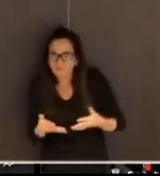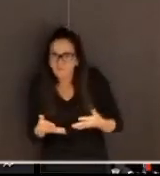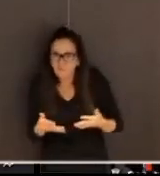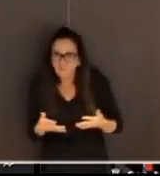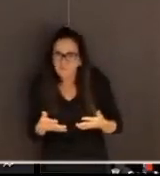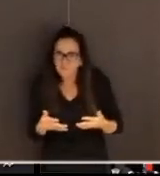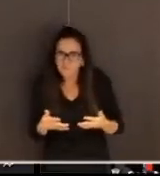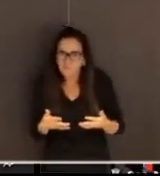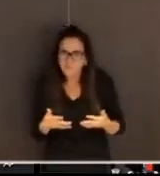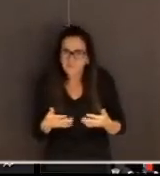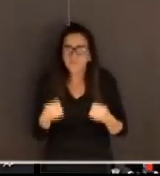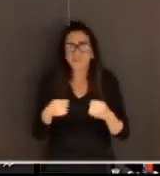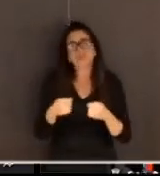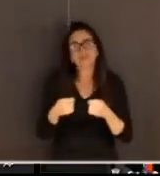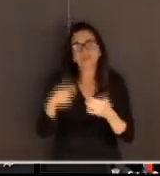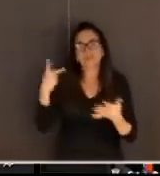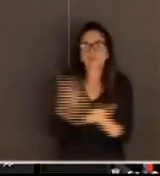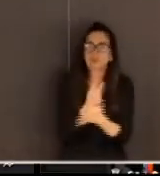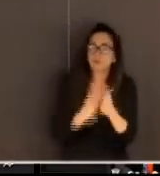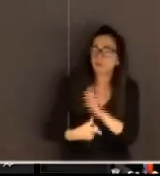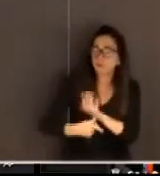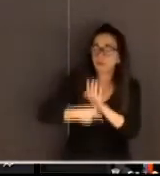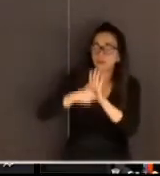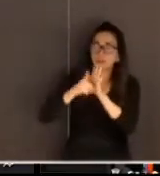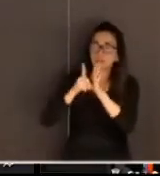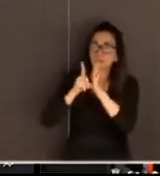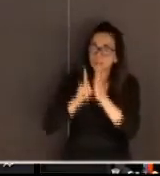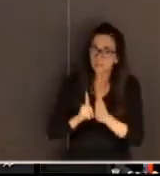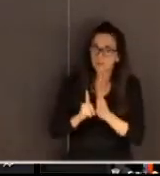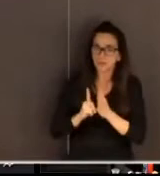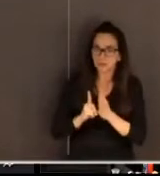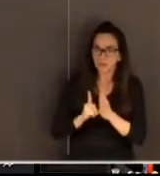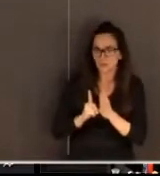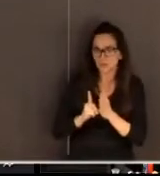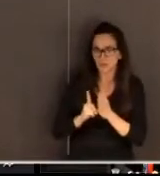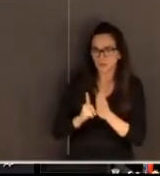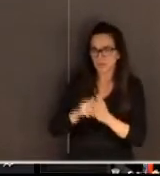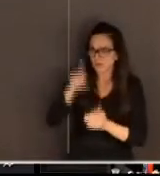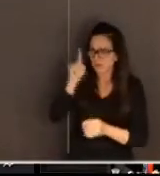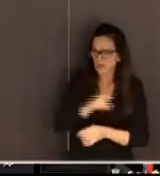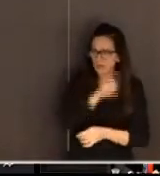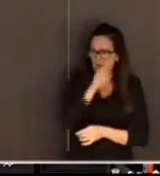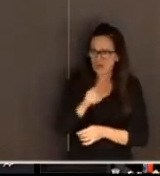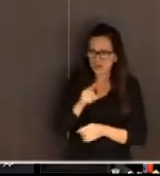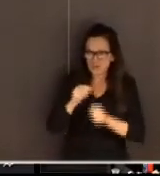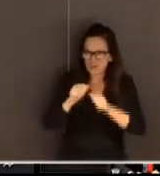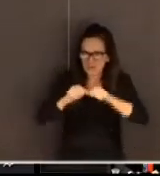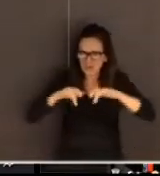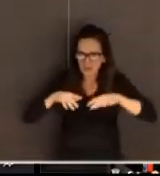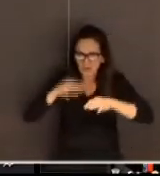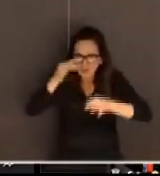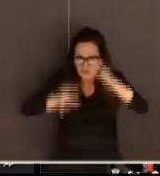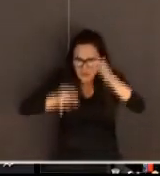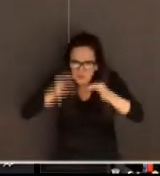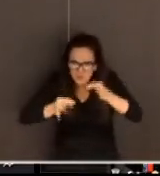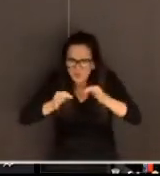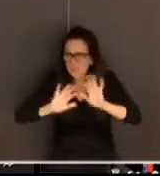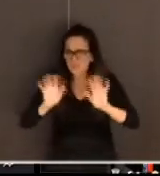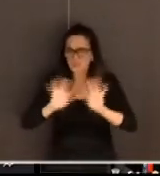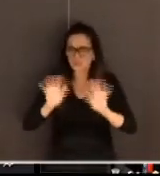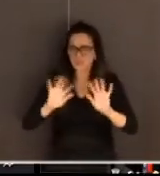no momento oportuno, não há que se falar em suspensão do julgamento e dissolução do conselho de